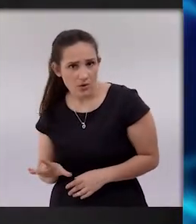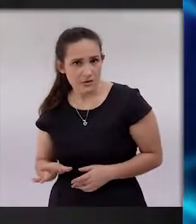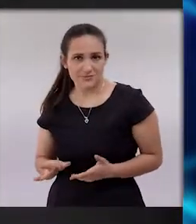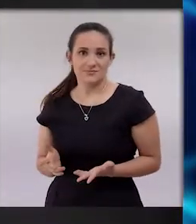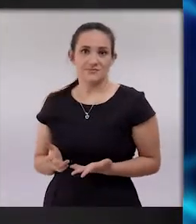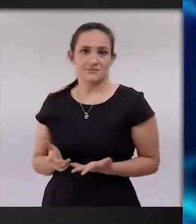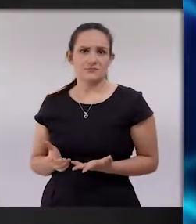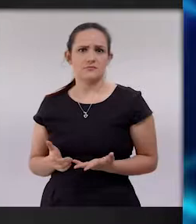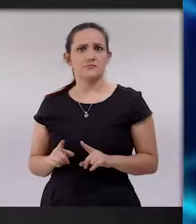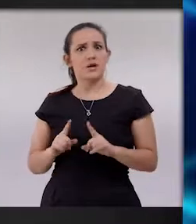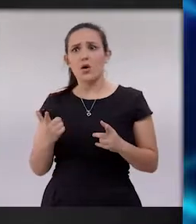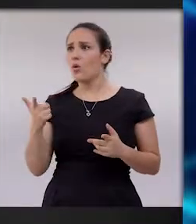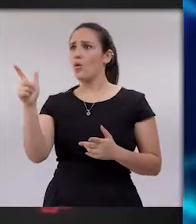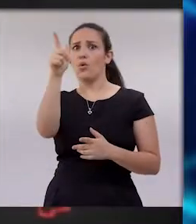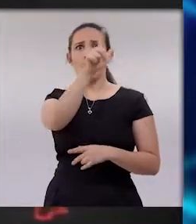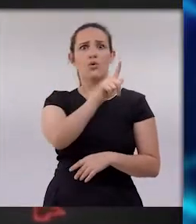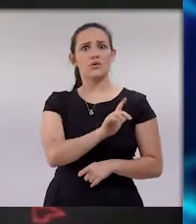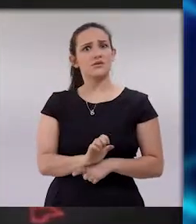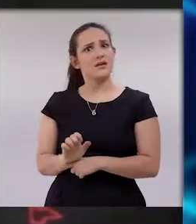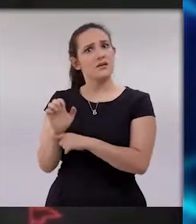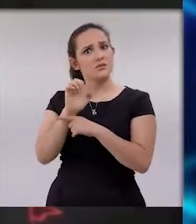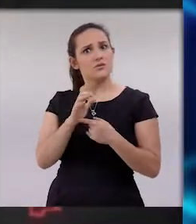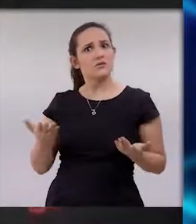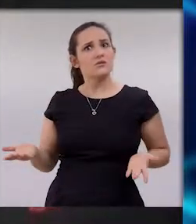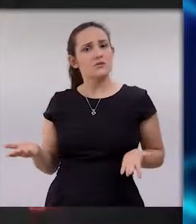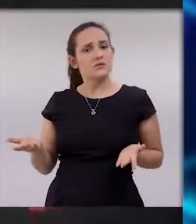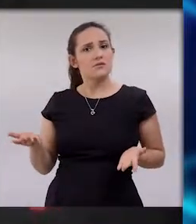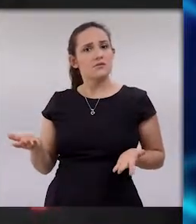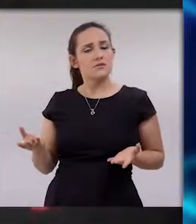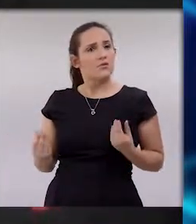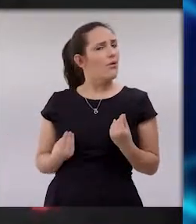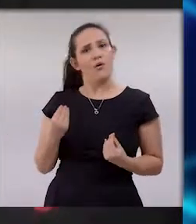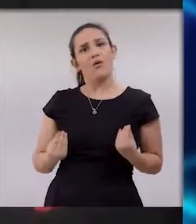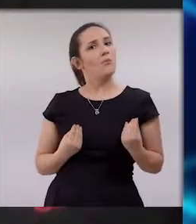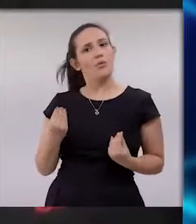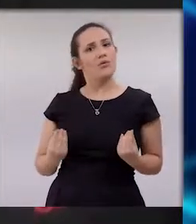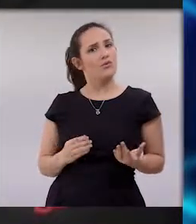tá? E o resto do país, como fica?